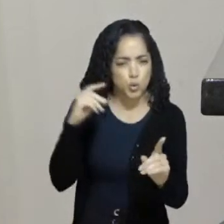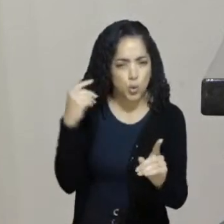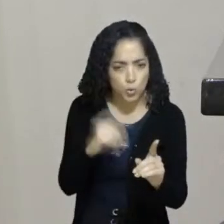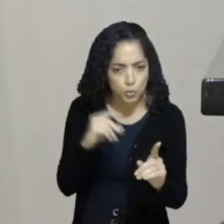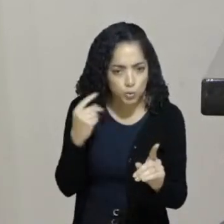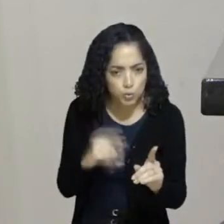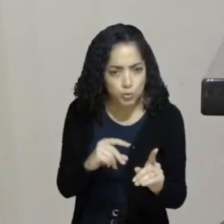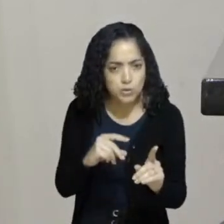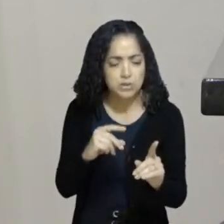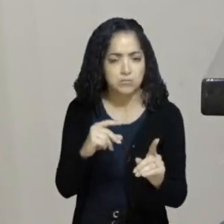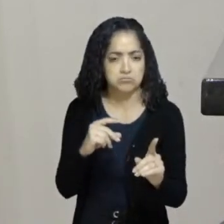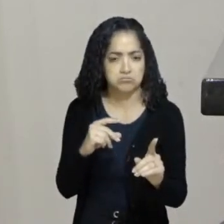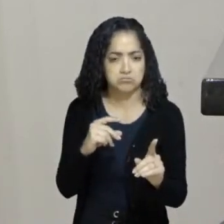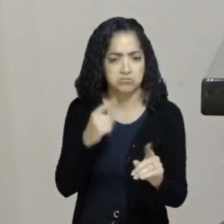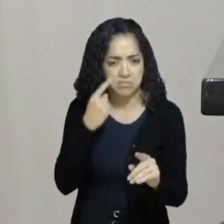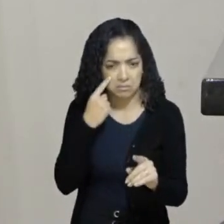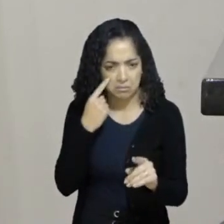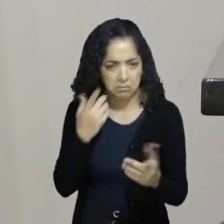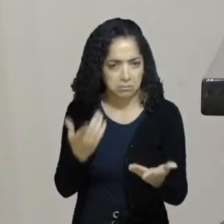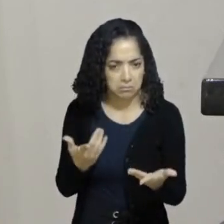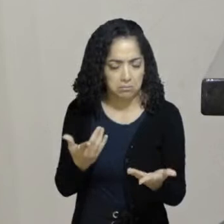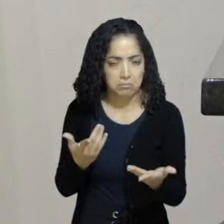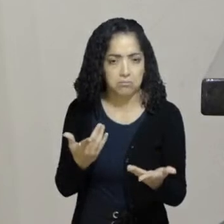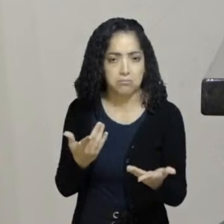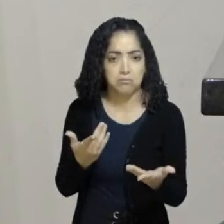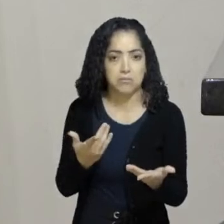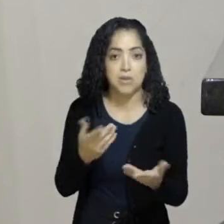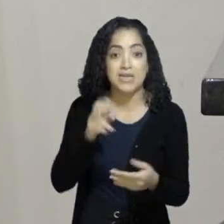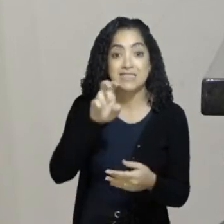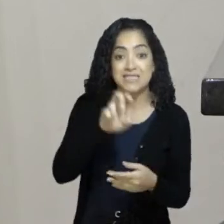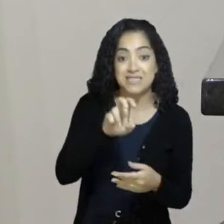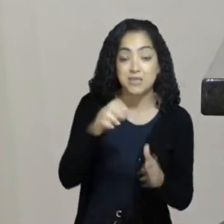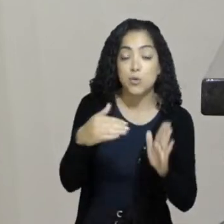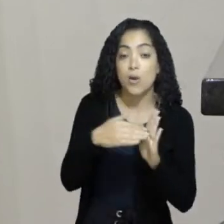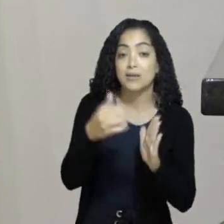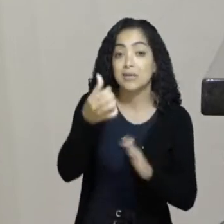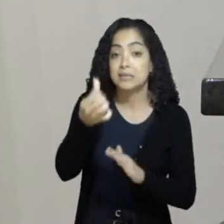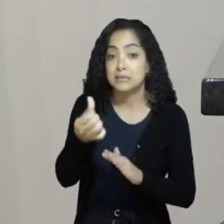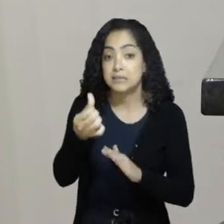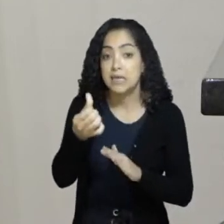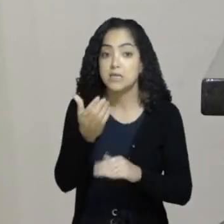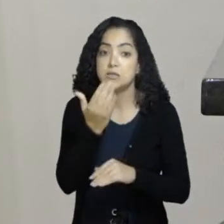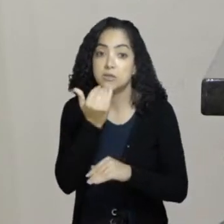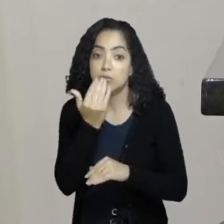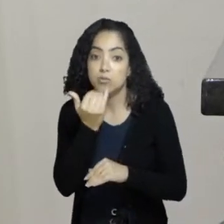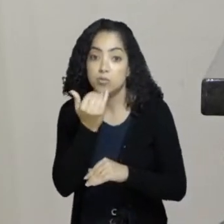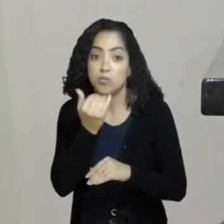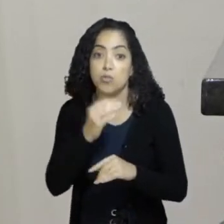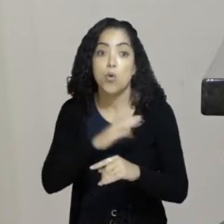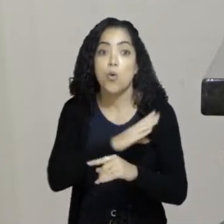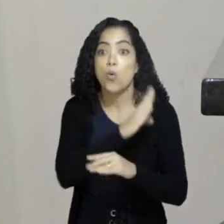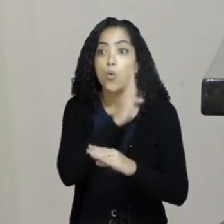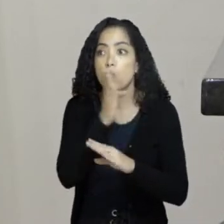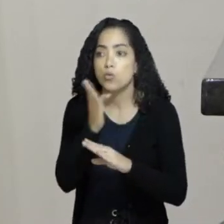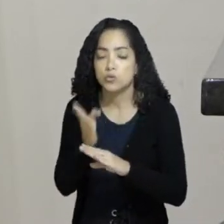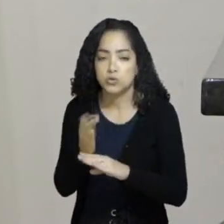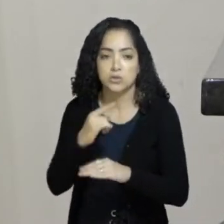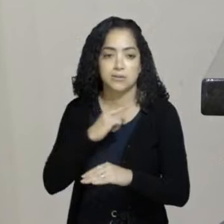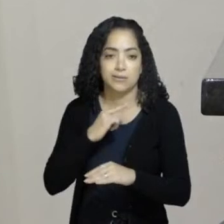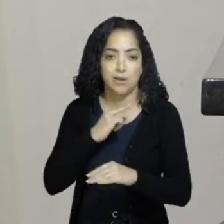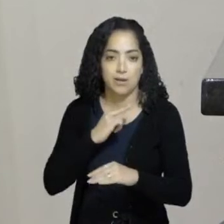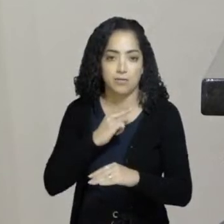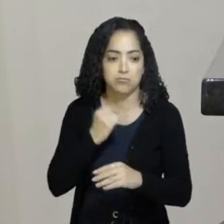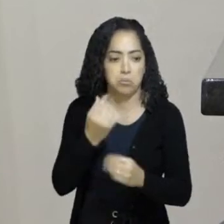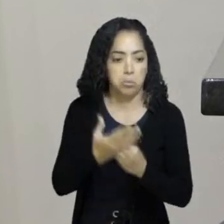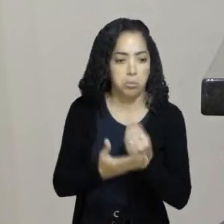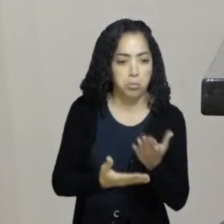duro são cinco a seis refeições por dia só se for